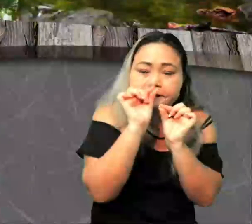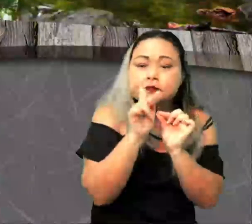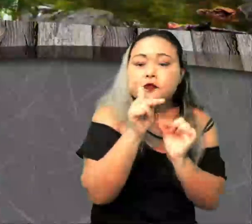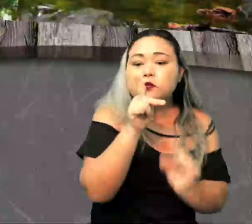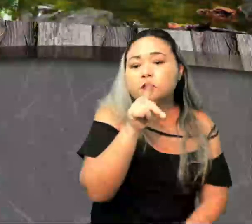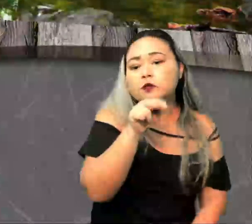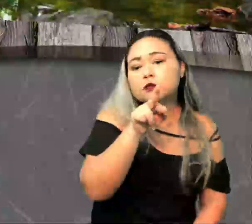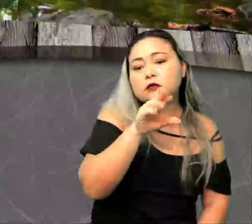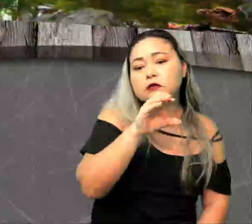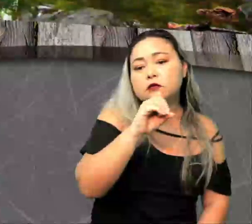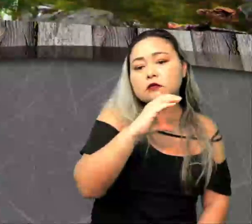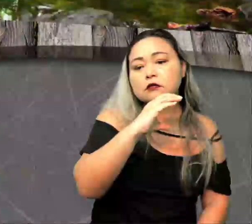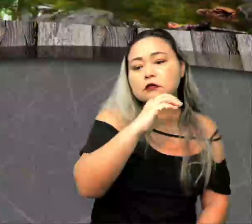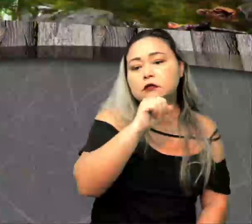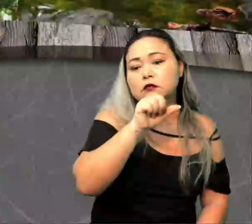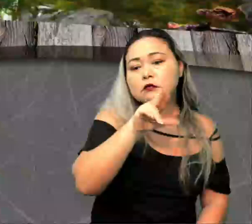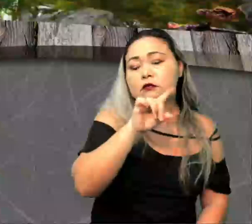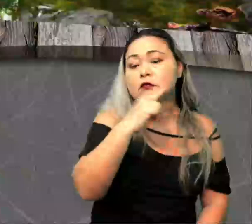procariontes, né,